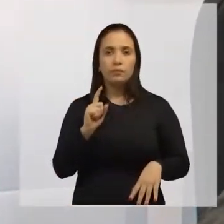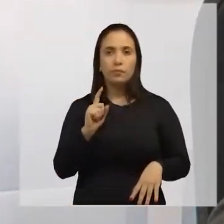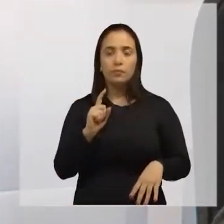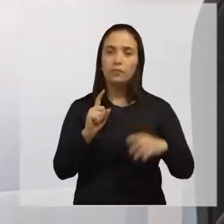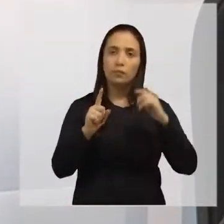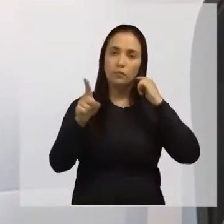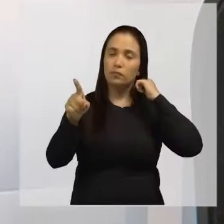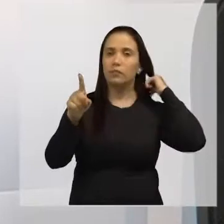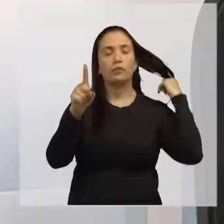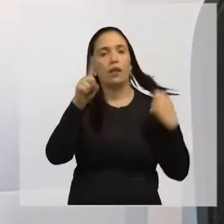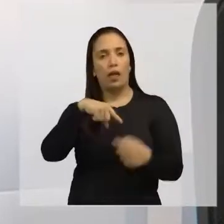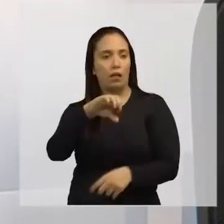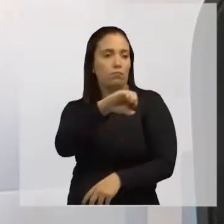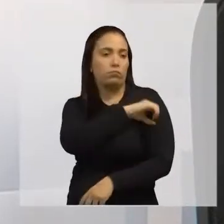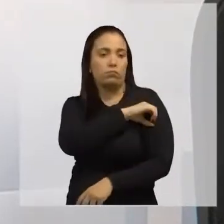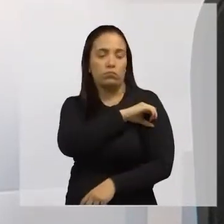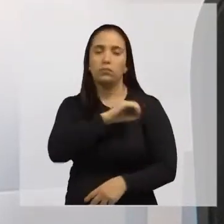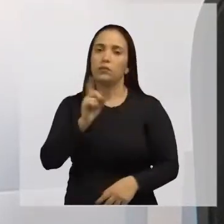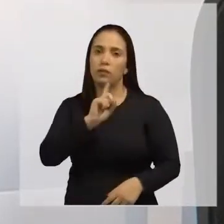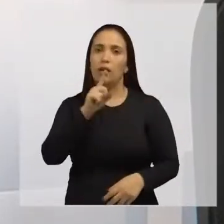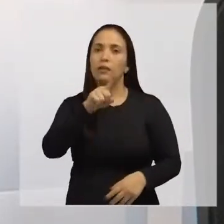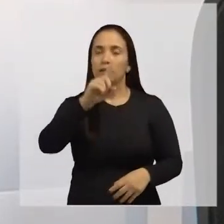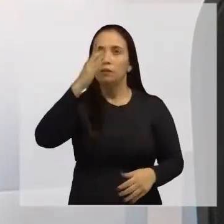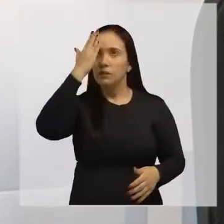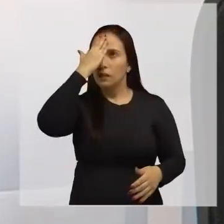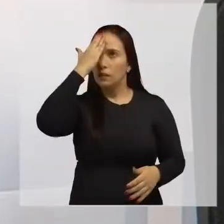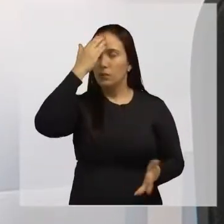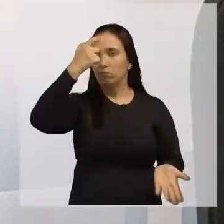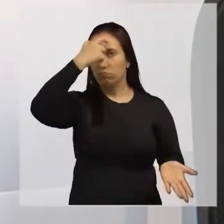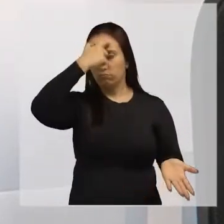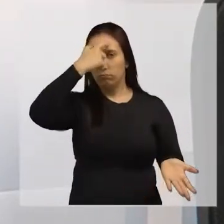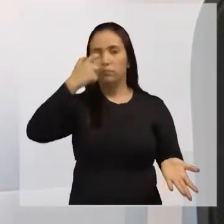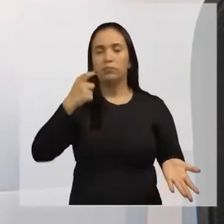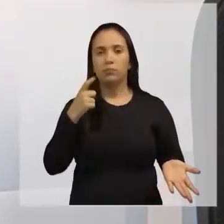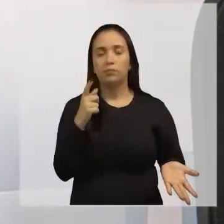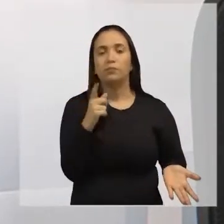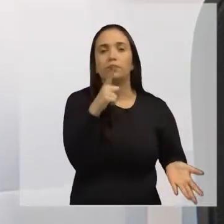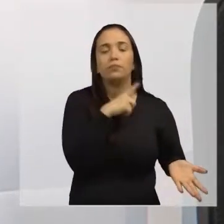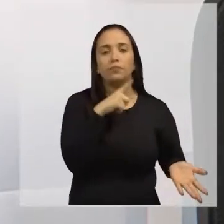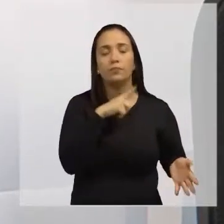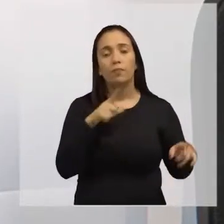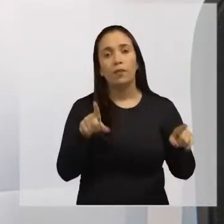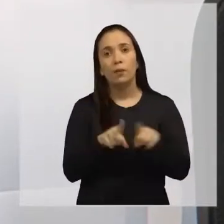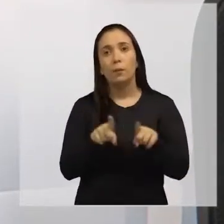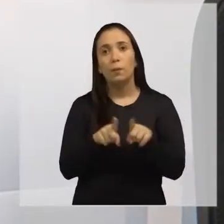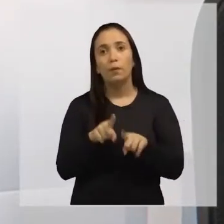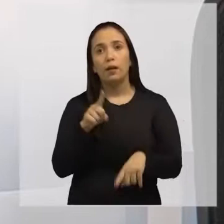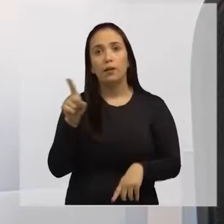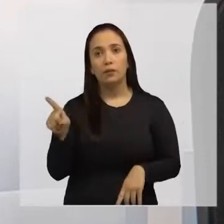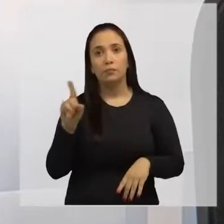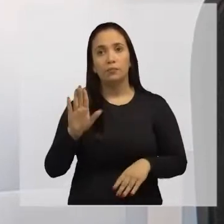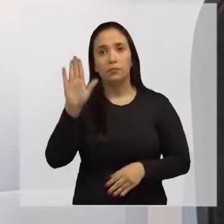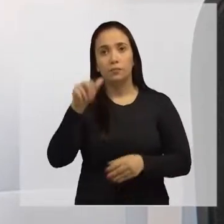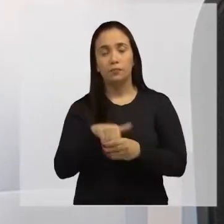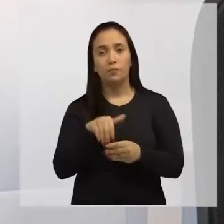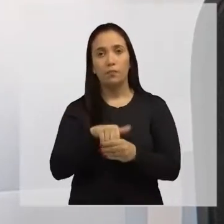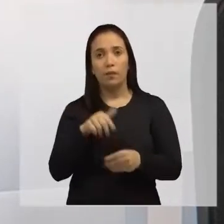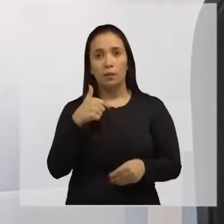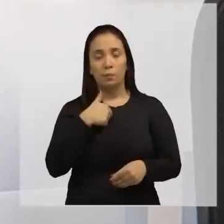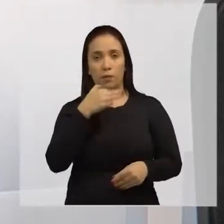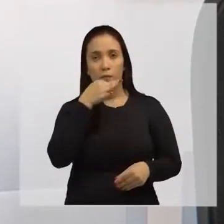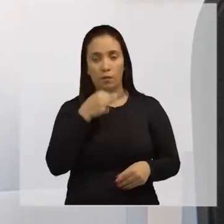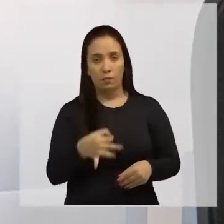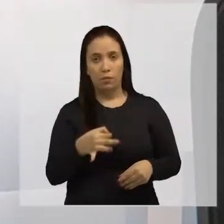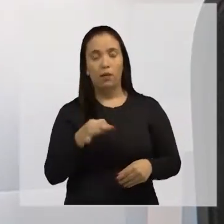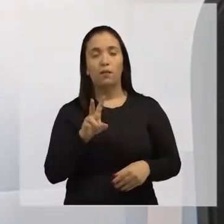não, estou falando de um cara que tem um certo nível cultural. Do outro lado, você tem uma candidatura que, na minha avaliação, com o